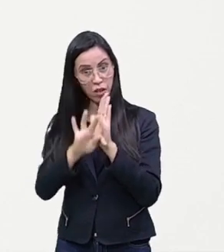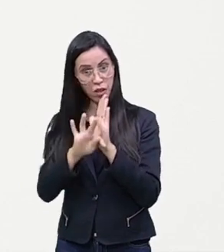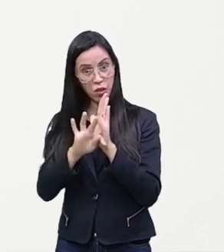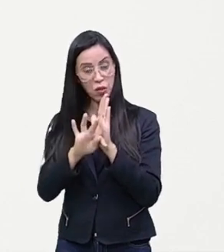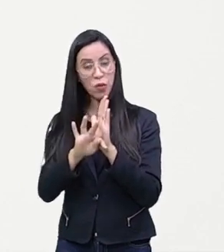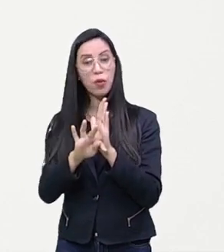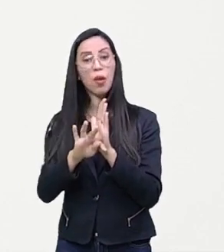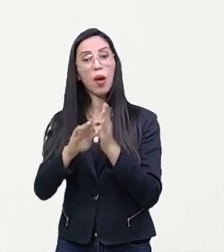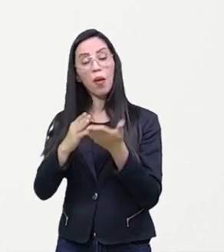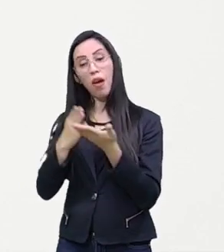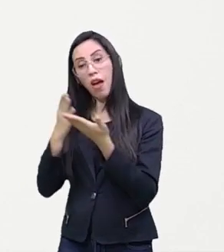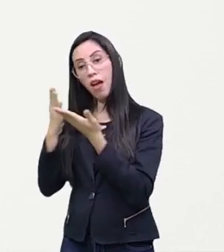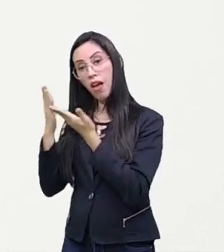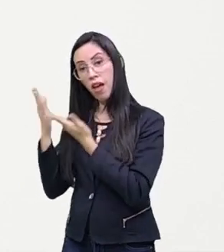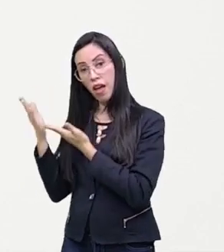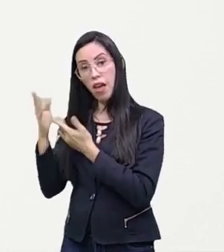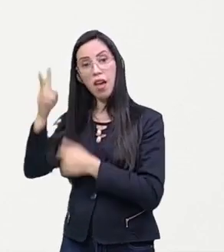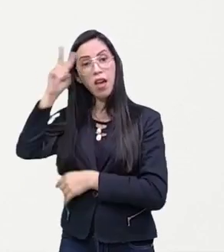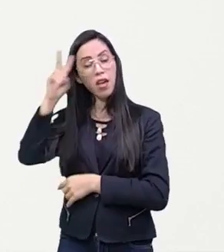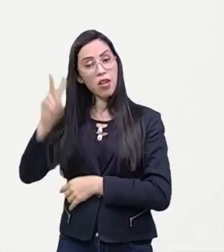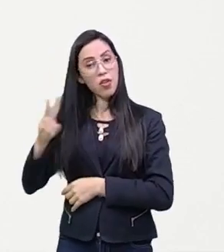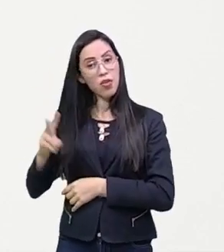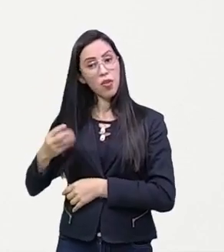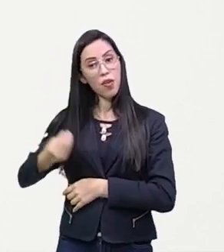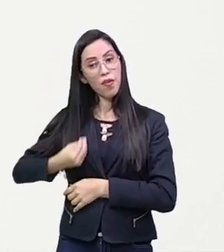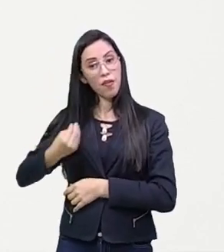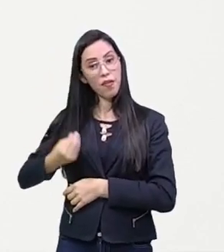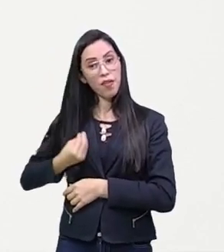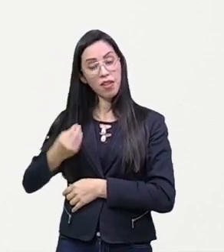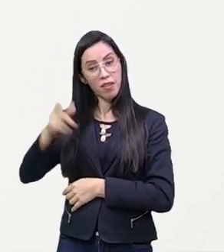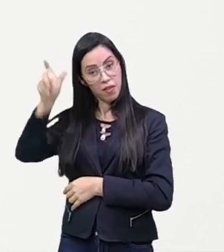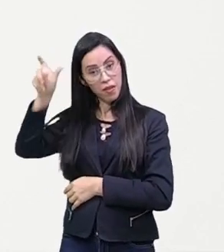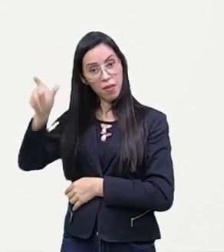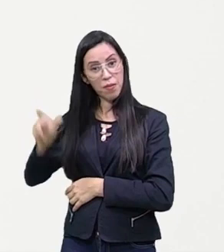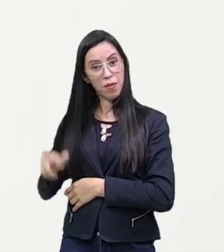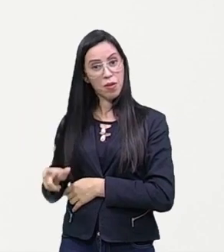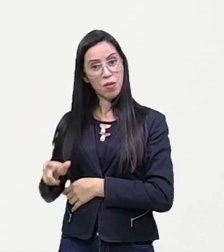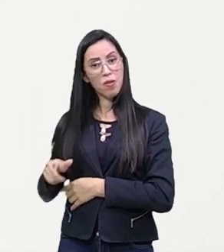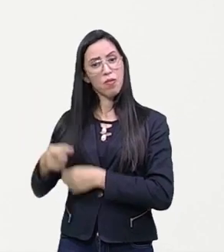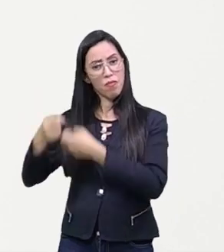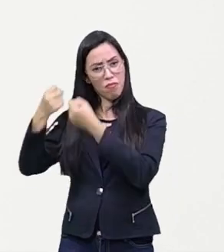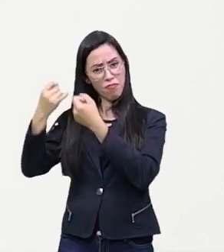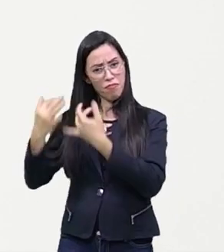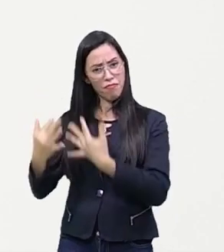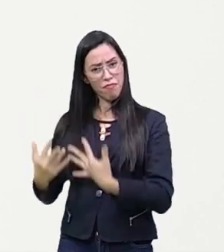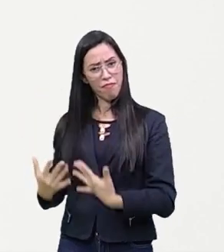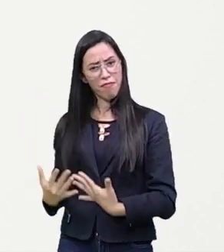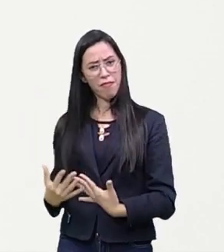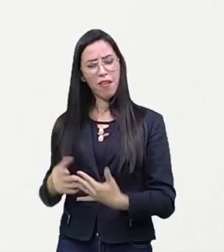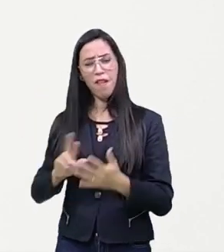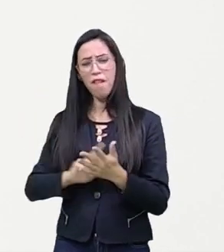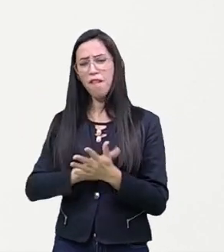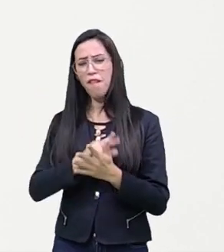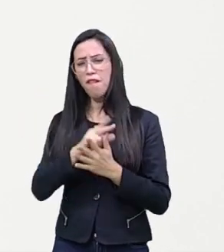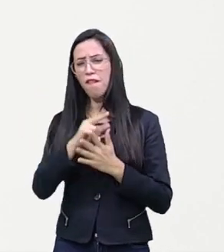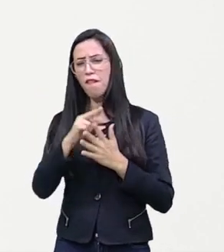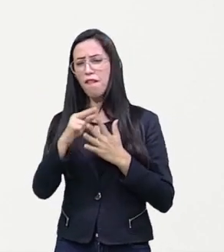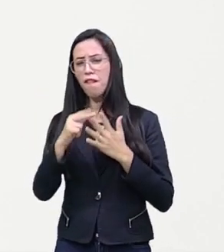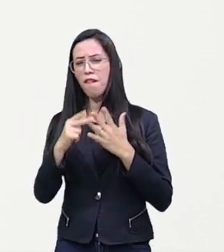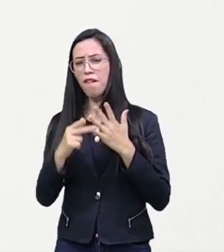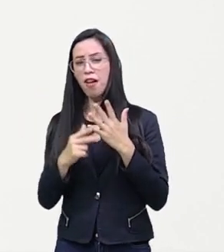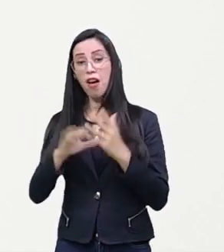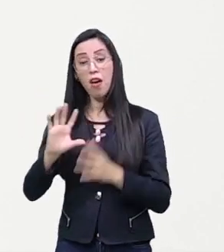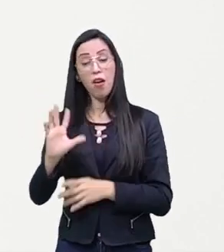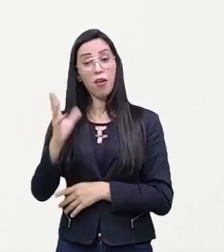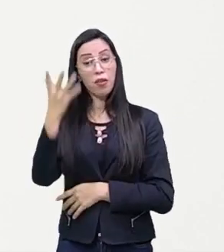A biografia é a história de vida de uma pessoa e relata vários momentos marcantes